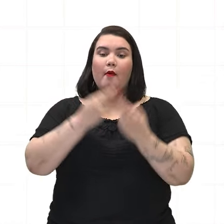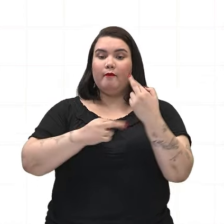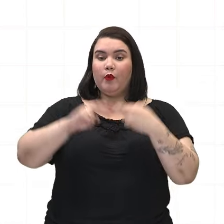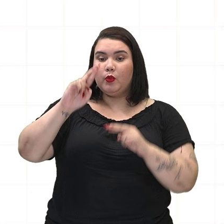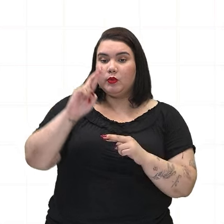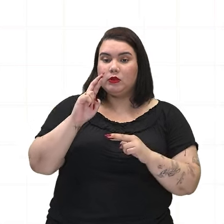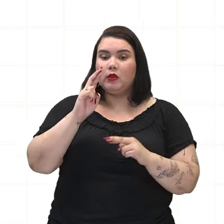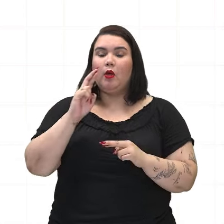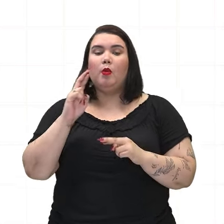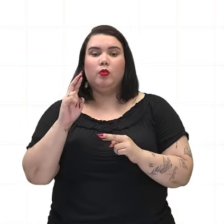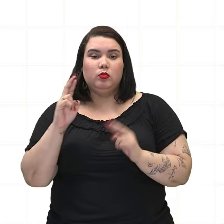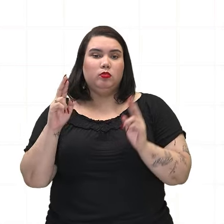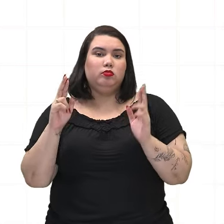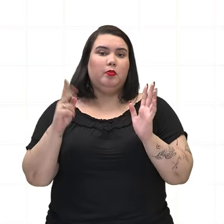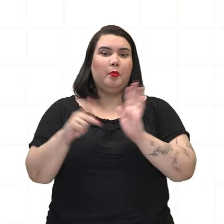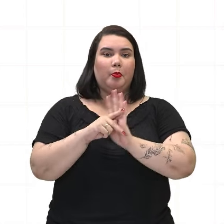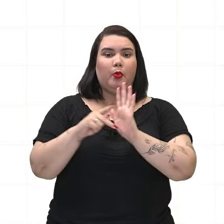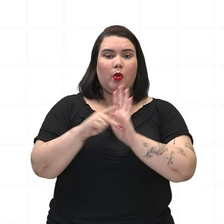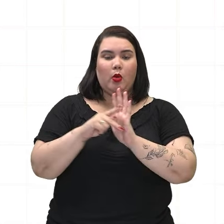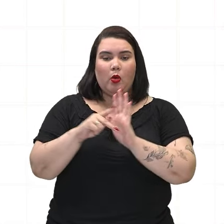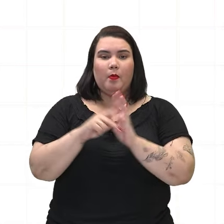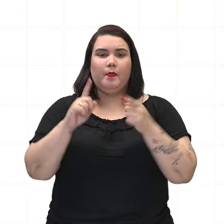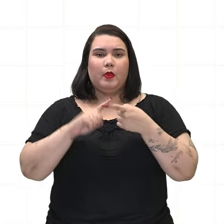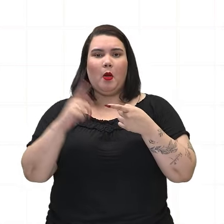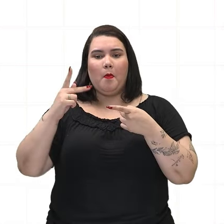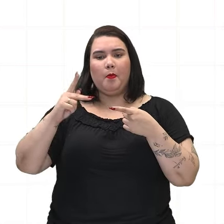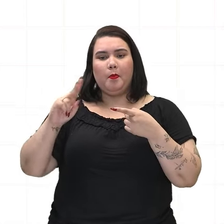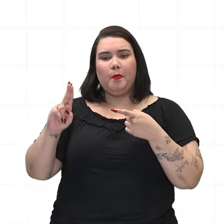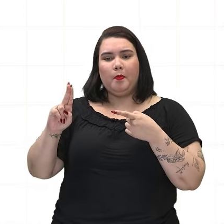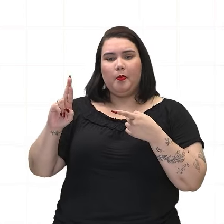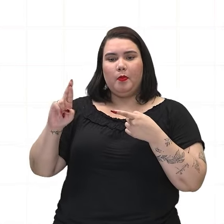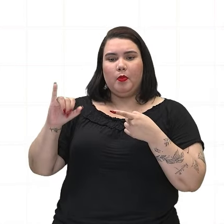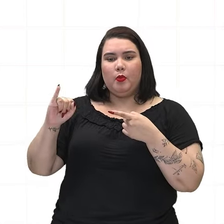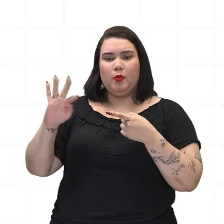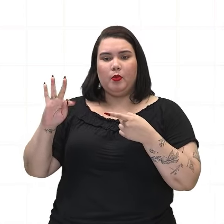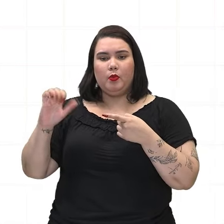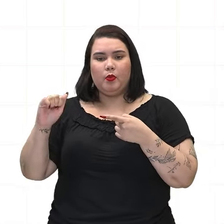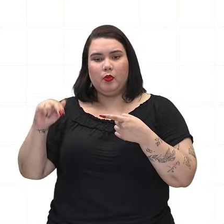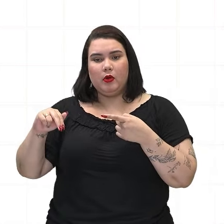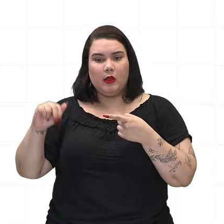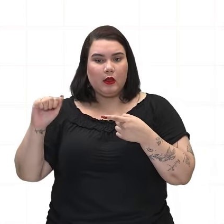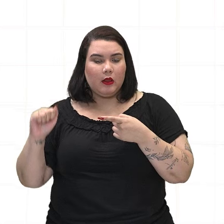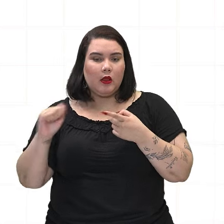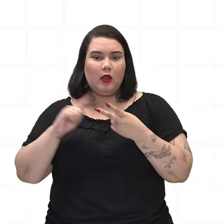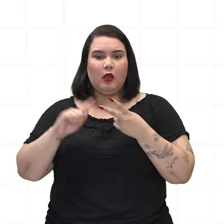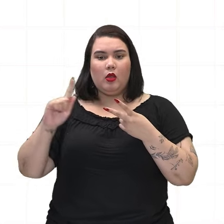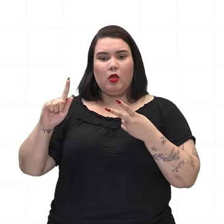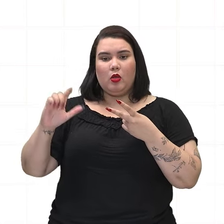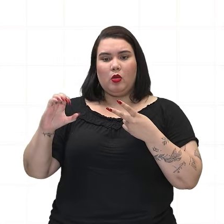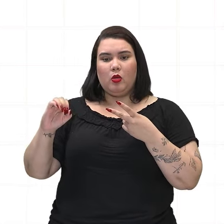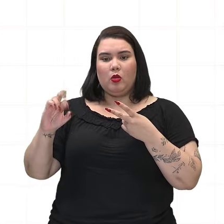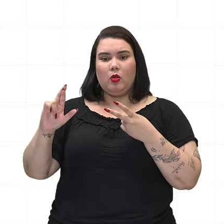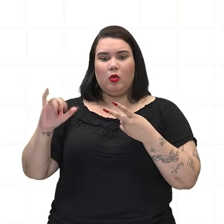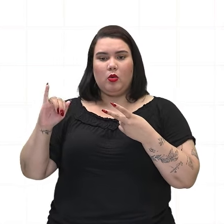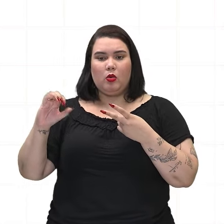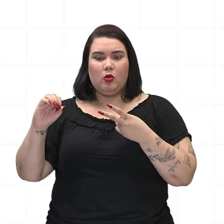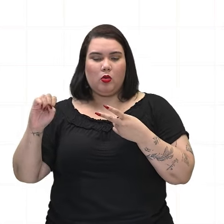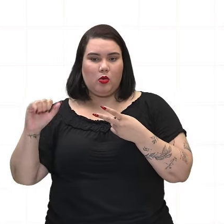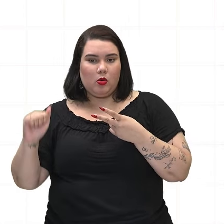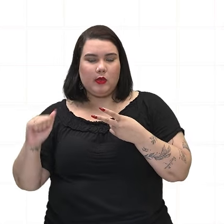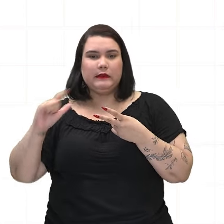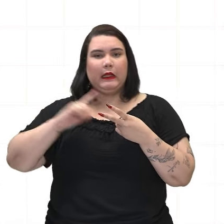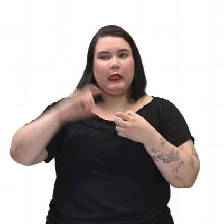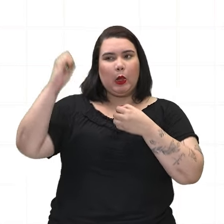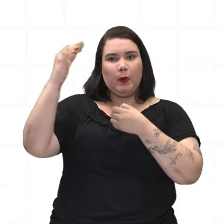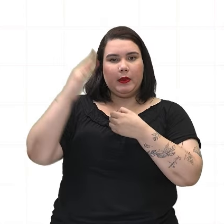por exemplo a Revolução Puritana, a Revolução Gloriosa, já estavam com aquela questão dos pensamentos iluministas. Depois a gente tem na